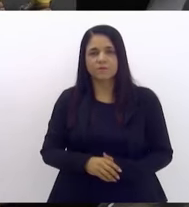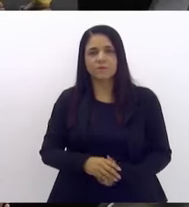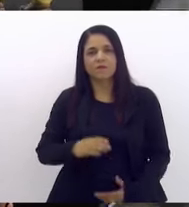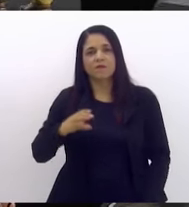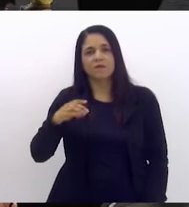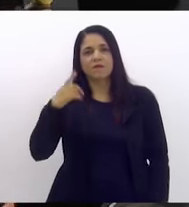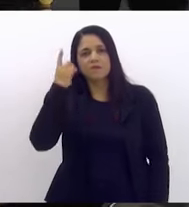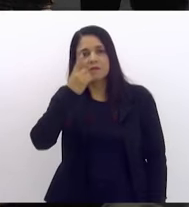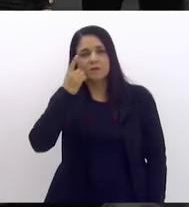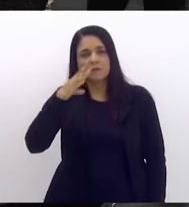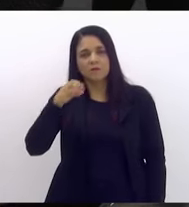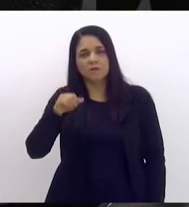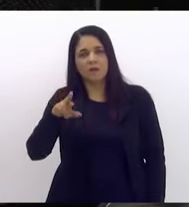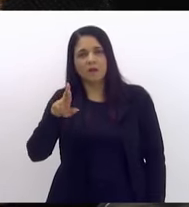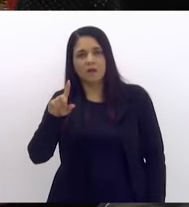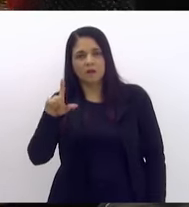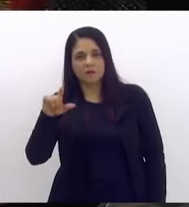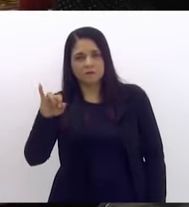Carlinho do BNH,